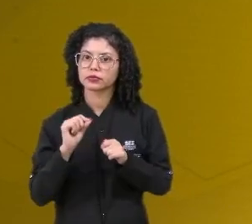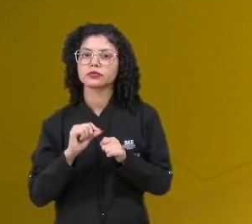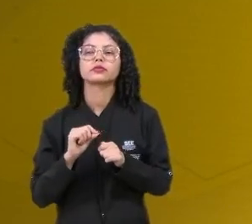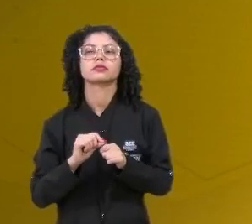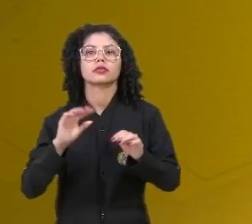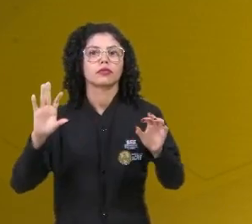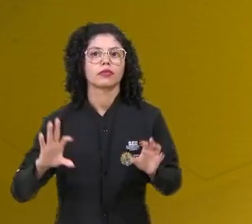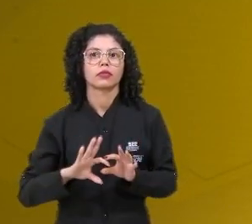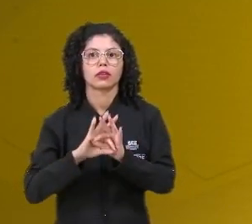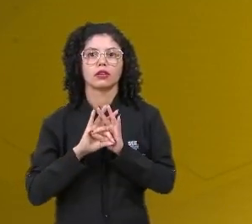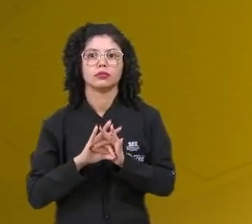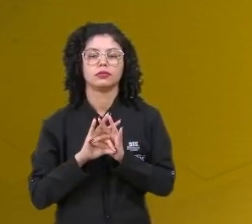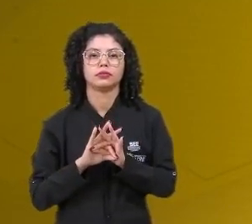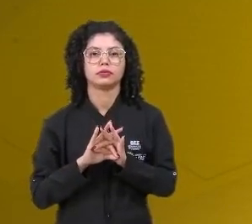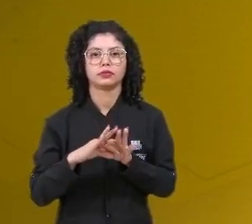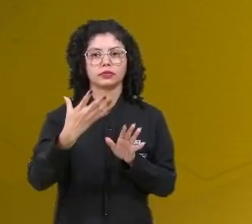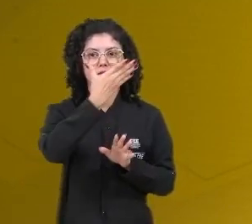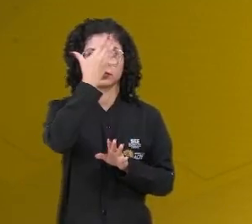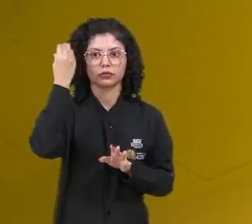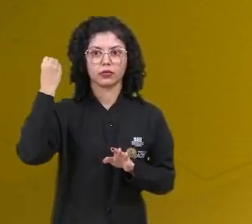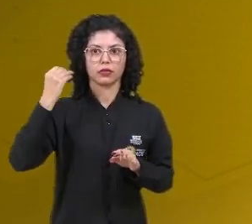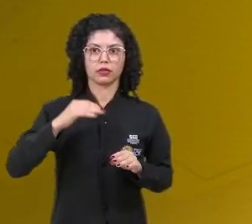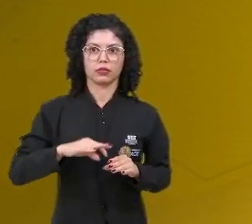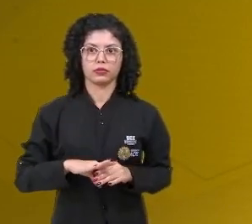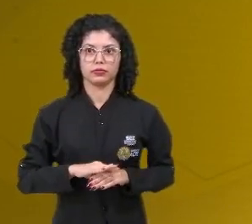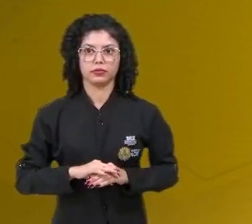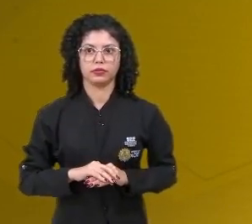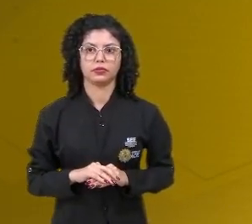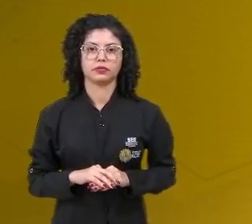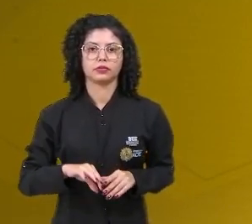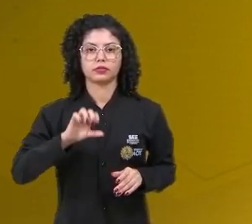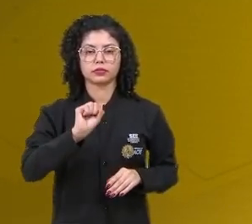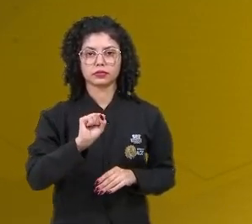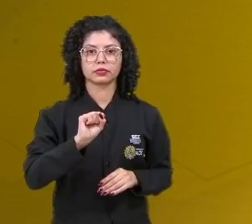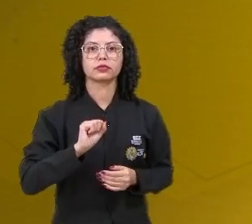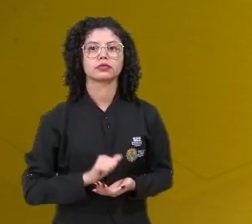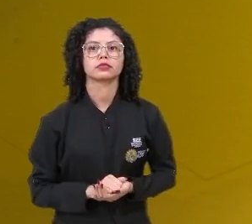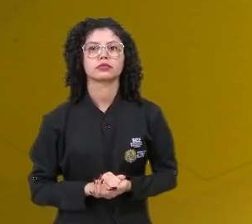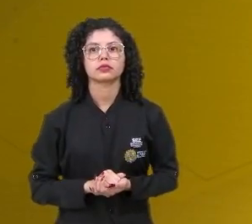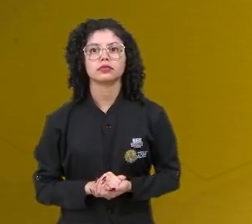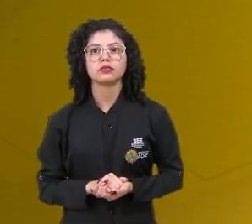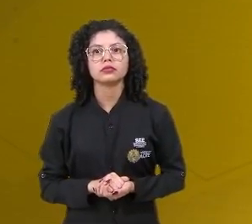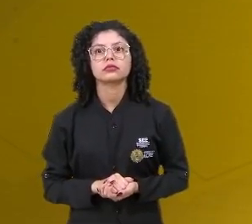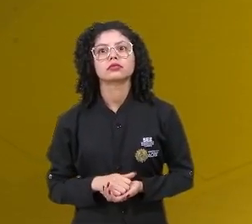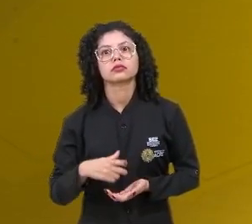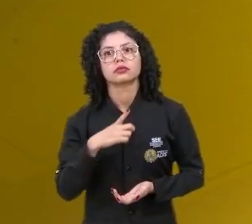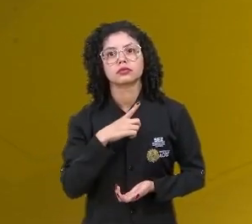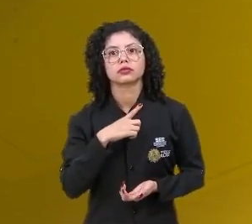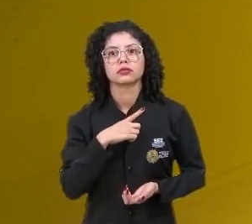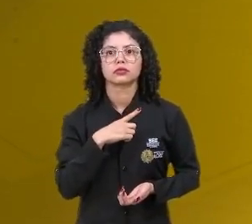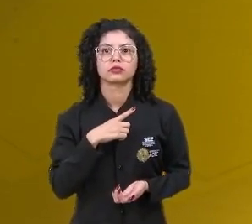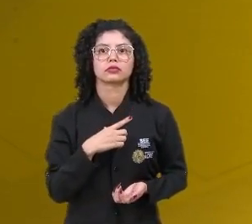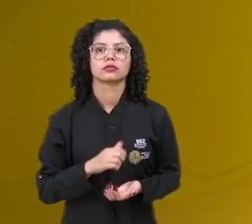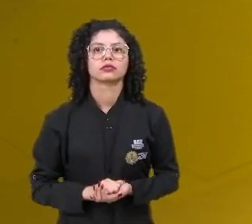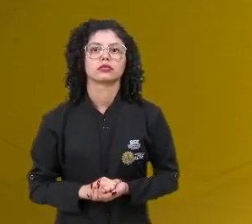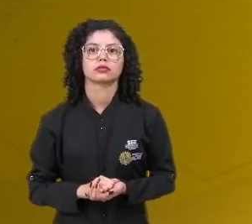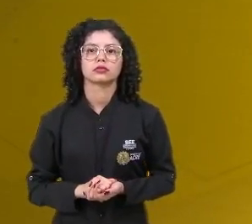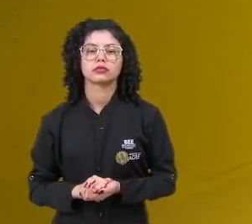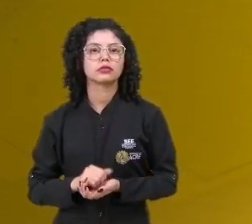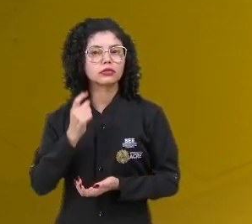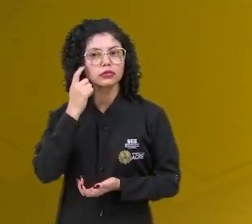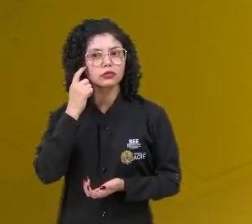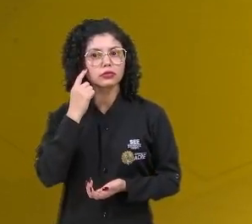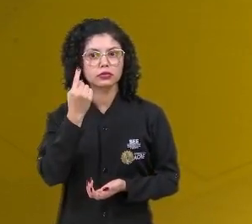essa relação e não esquecer? Pessoal, o S, vamos imaginar aí que eu tenho um expoente